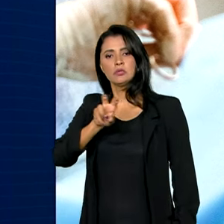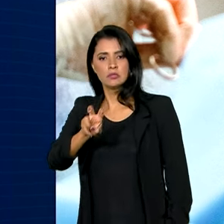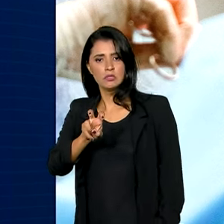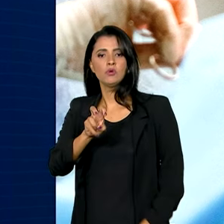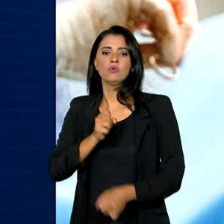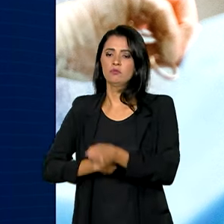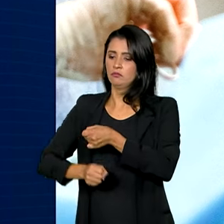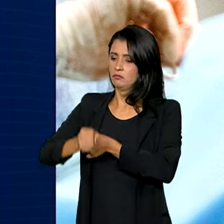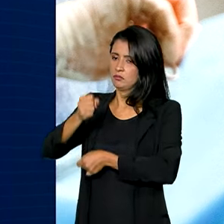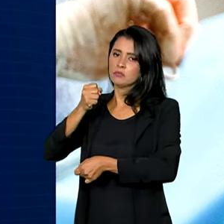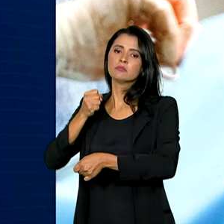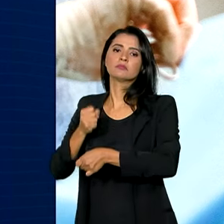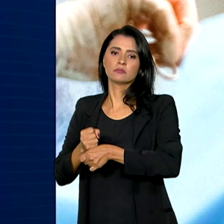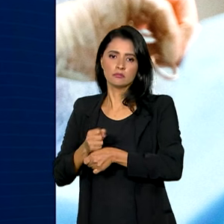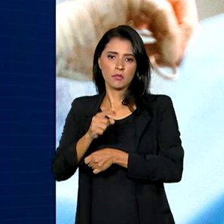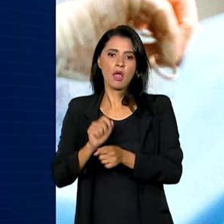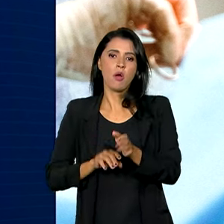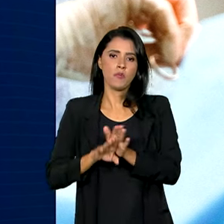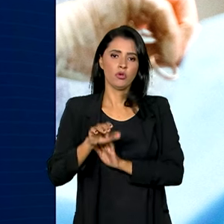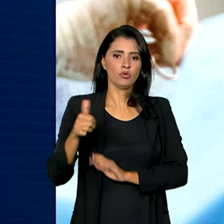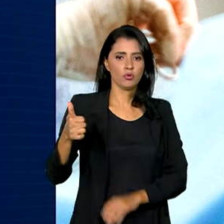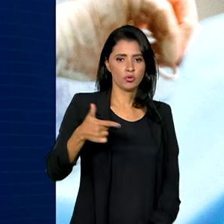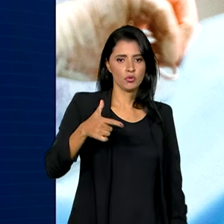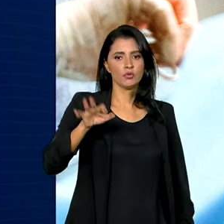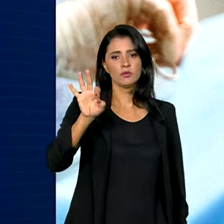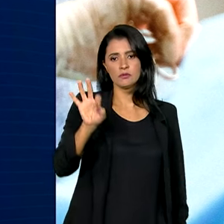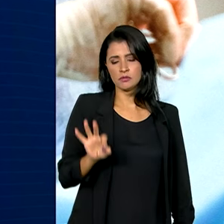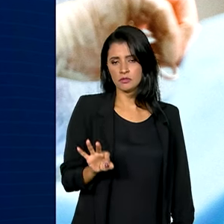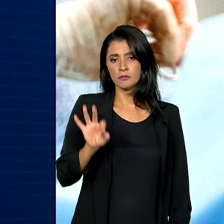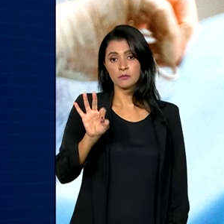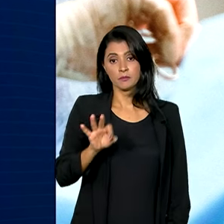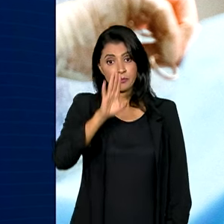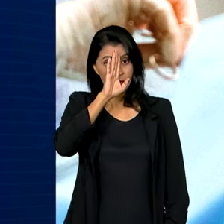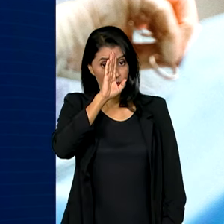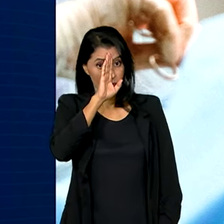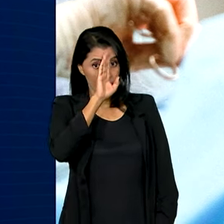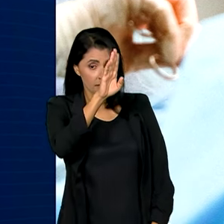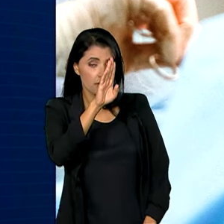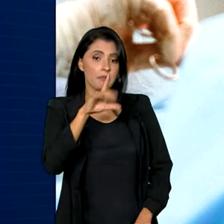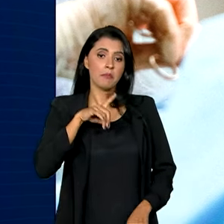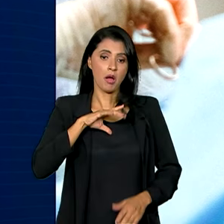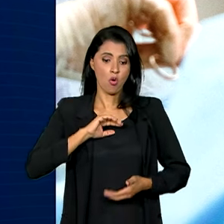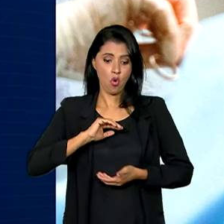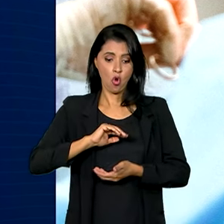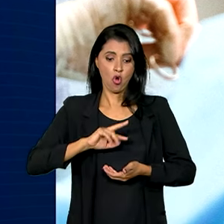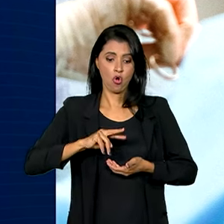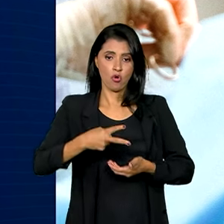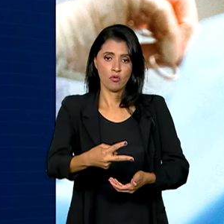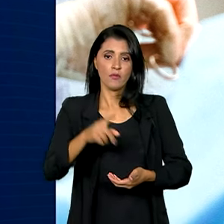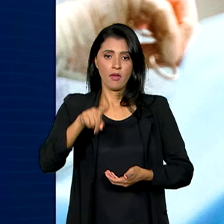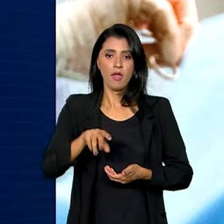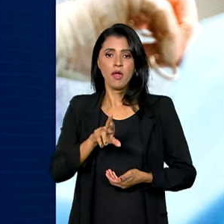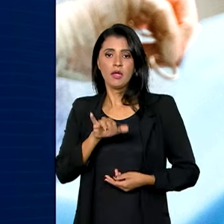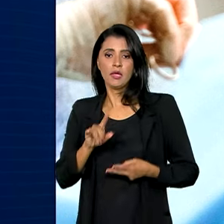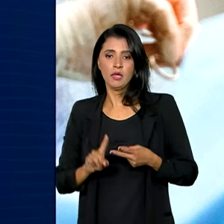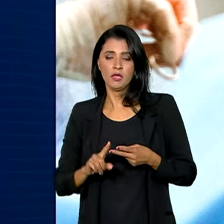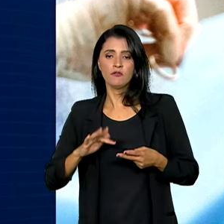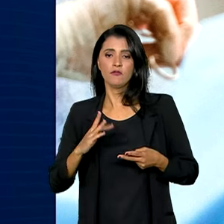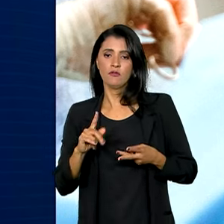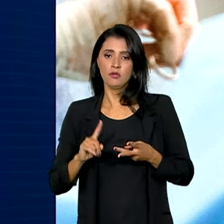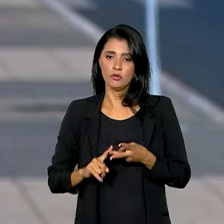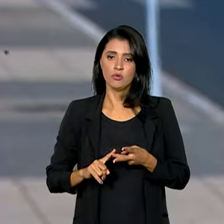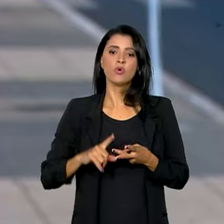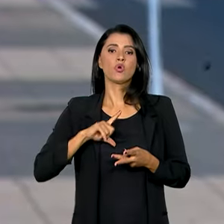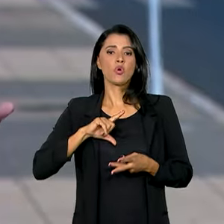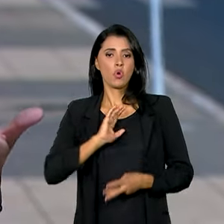5.855 no ano passado, um aumento de 12%. Os principais órgãos transplantados são rim, fígado e